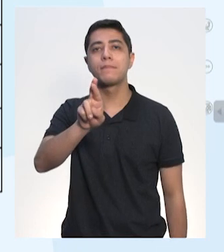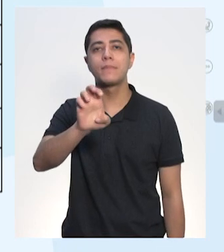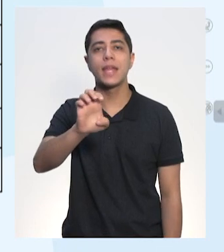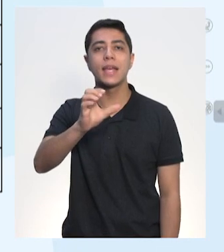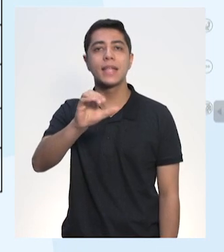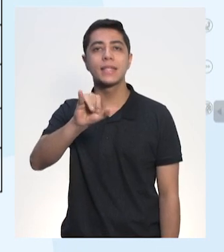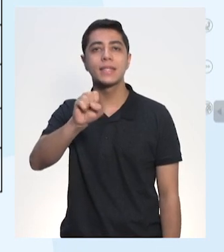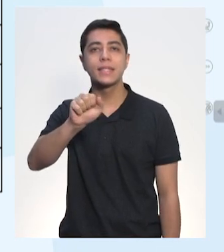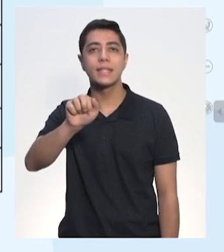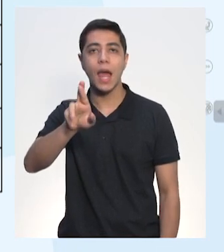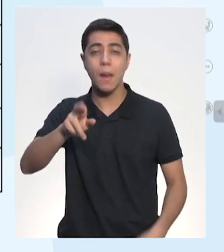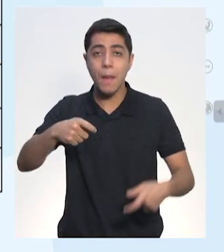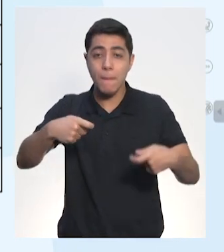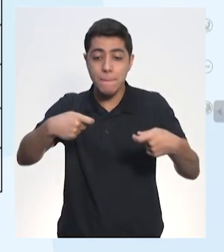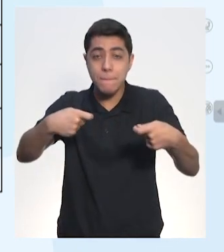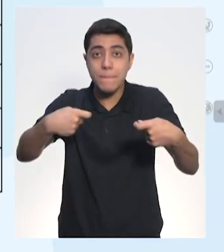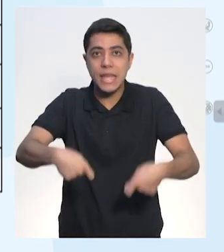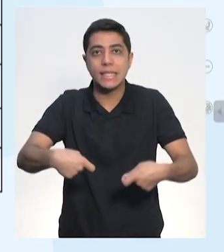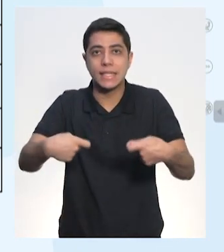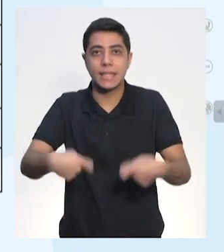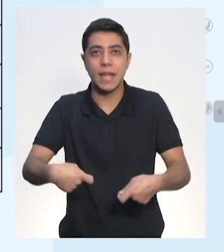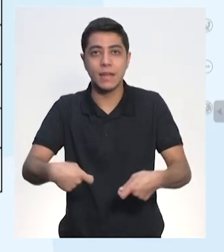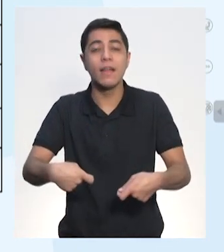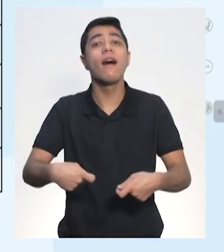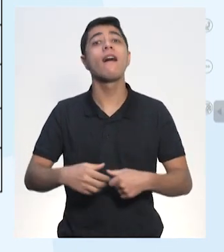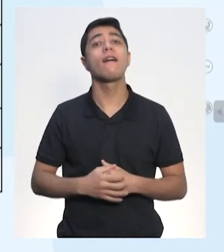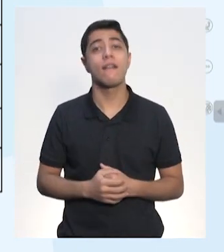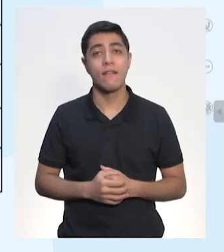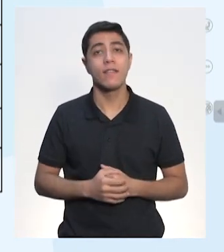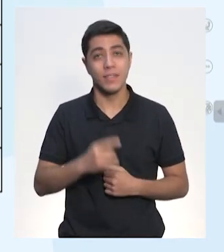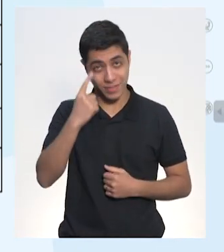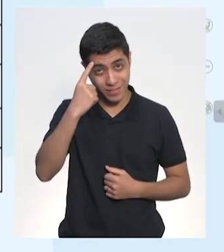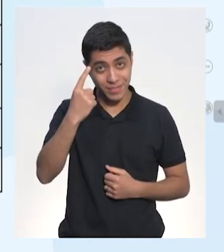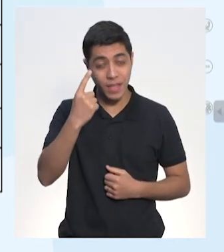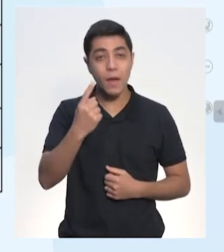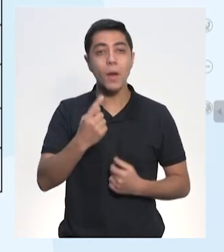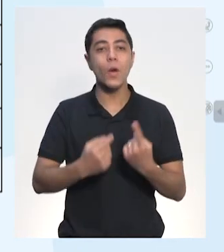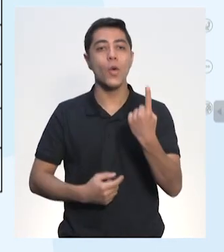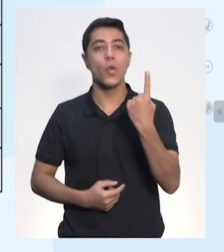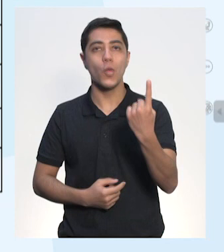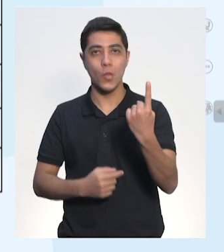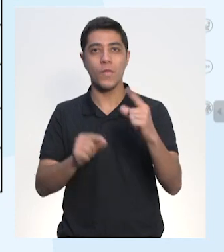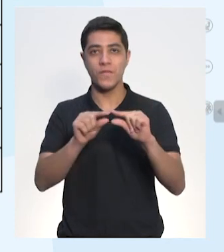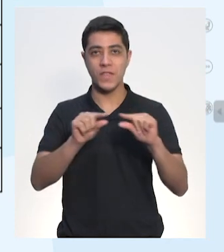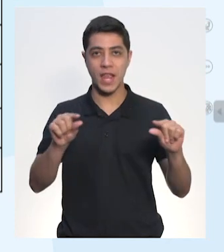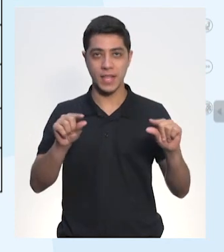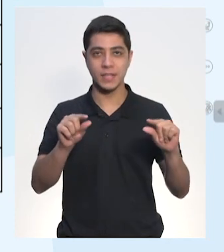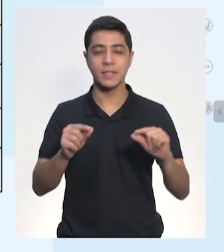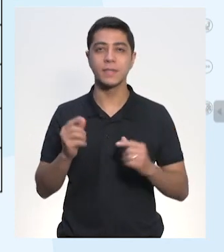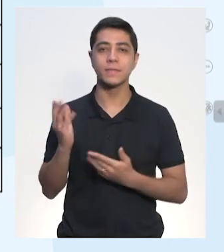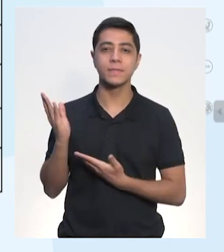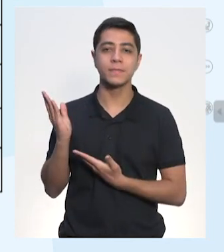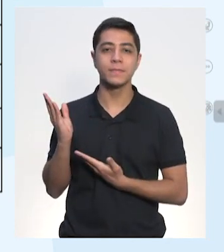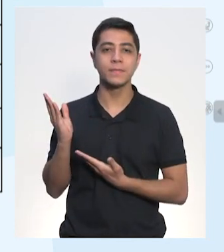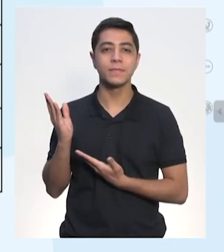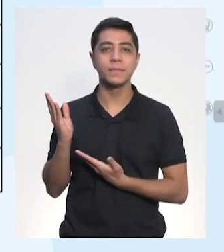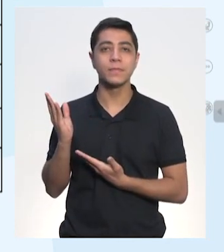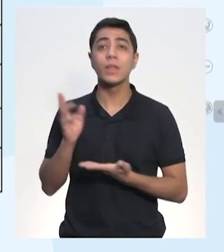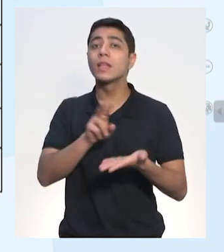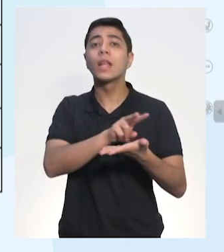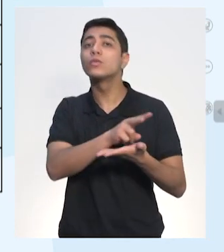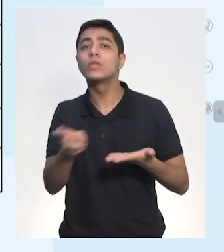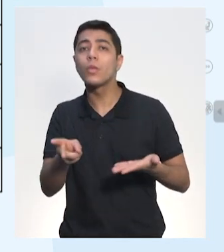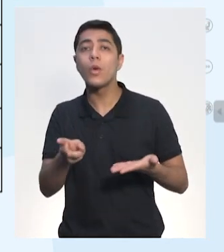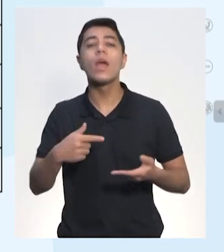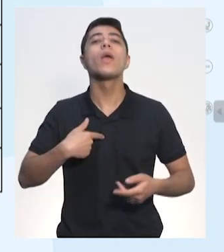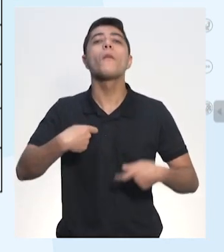aqui embaixo também, e tem want aqui embaixo. Então, I need electrical energy to charge my computer. Eu preciso de energia elétrica